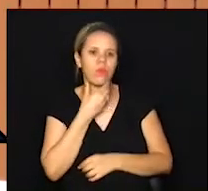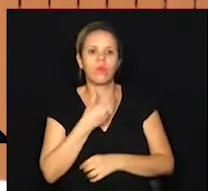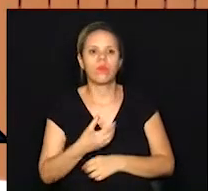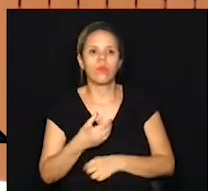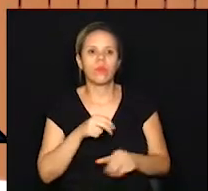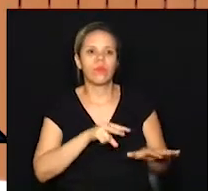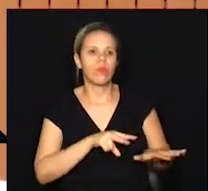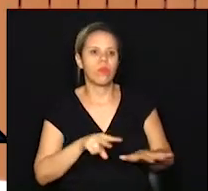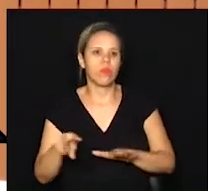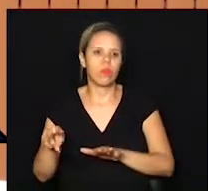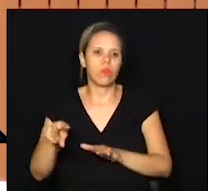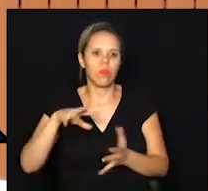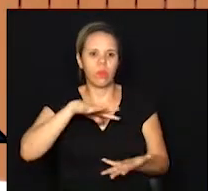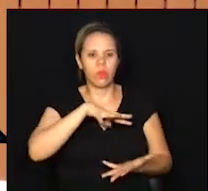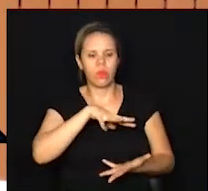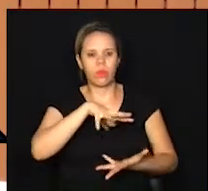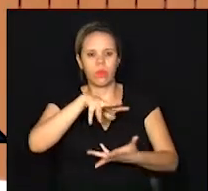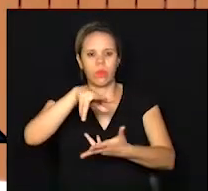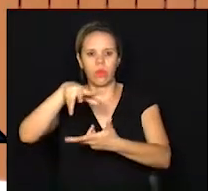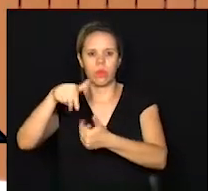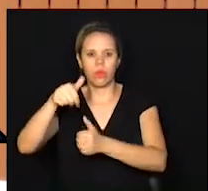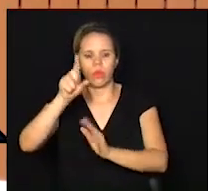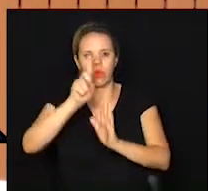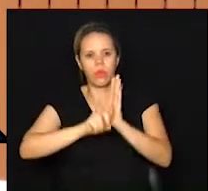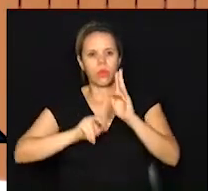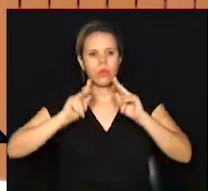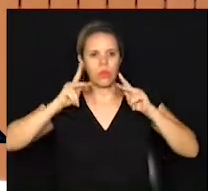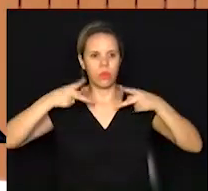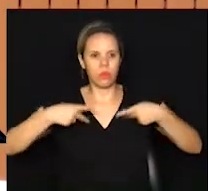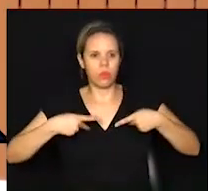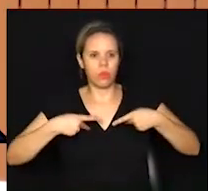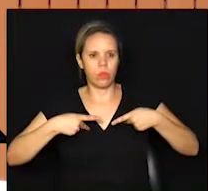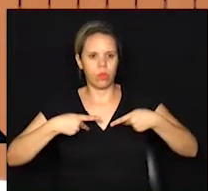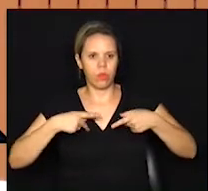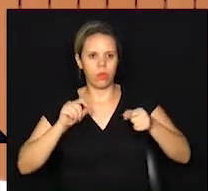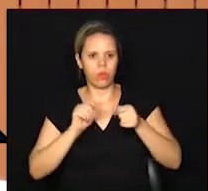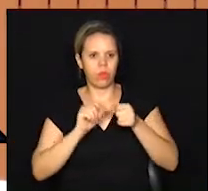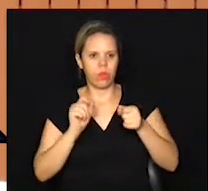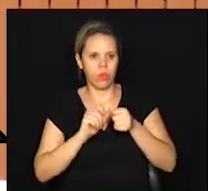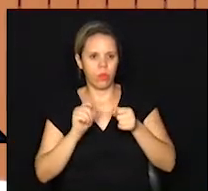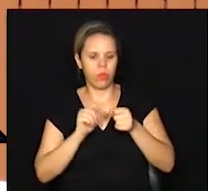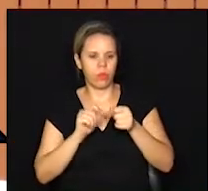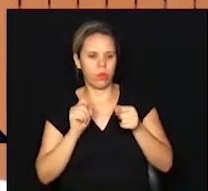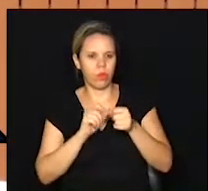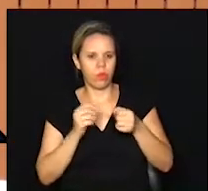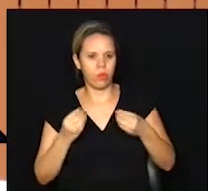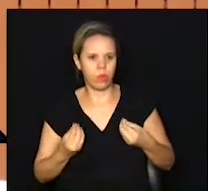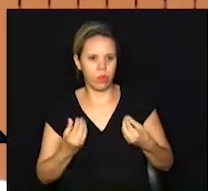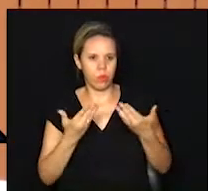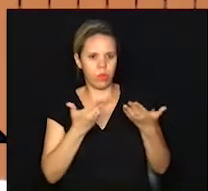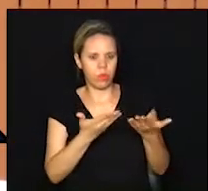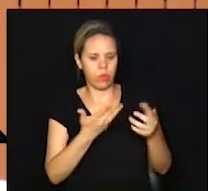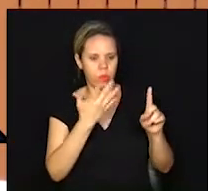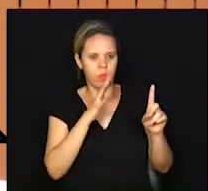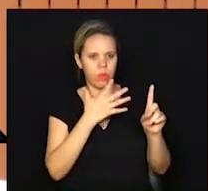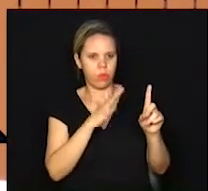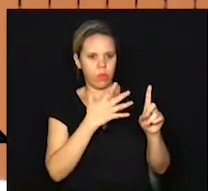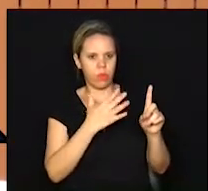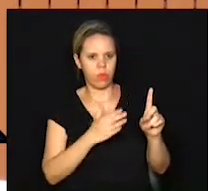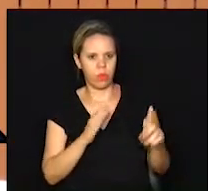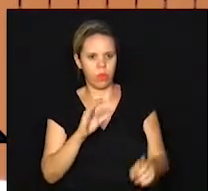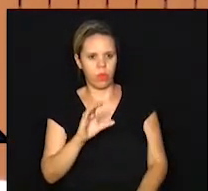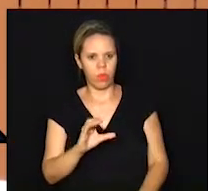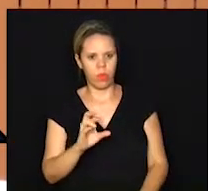do Dia Universal de Direitos Humanos. Nós estaremos prestando esta homenagem ao Carlos